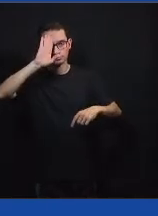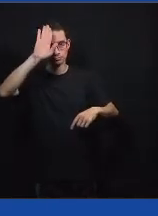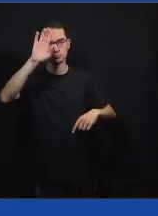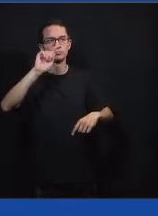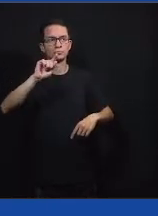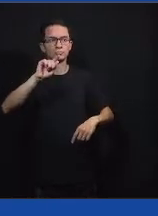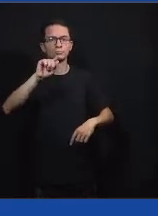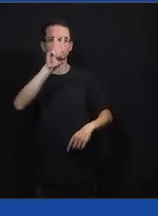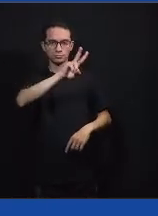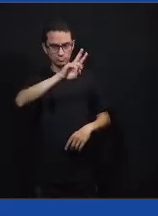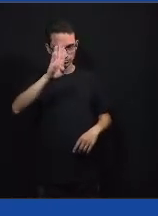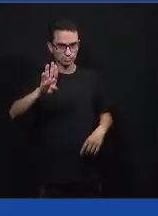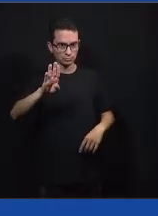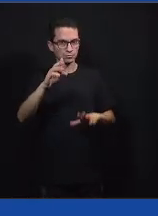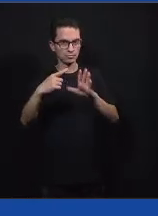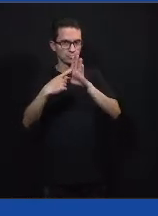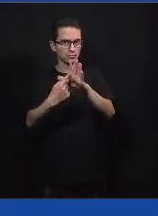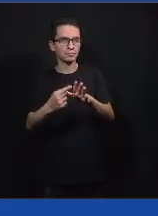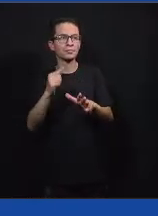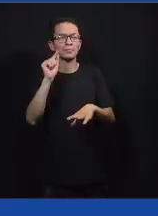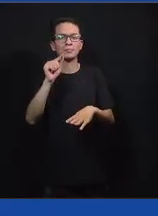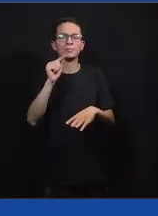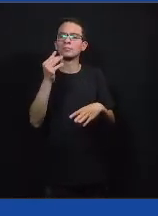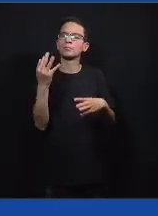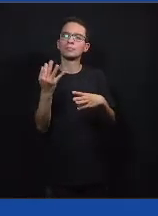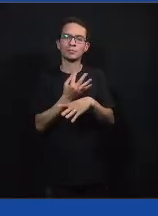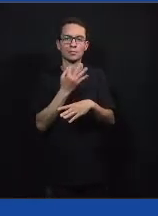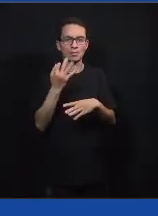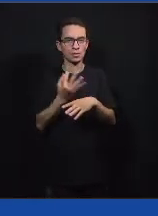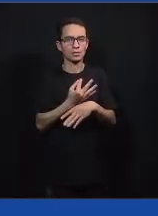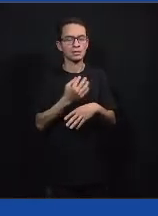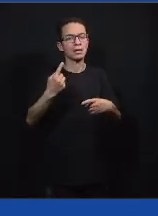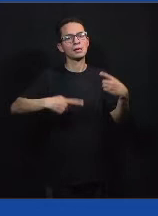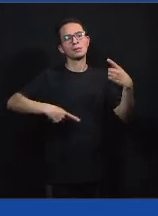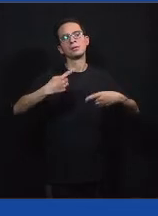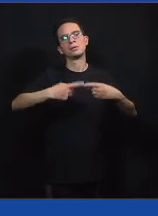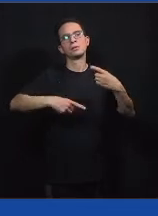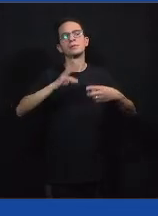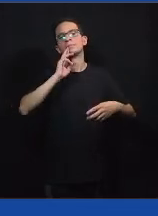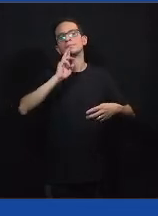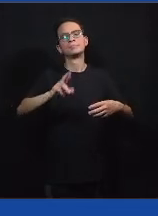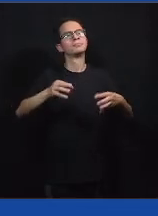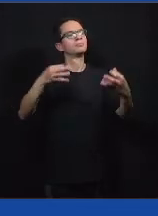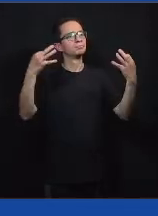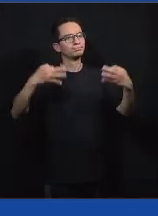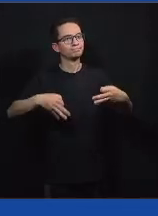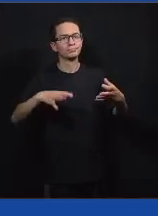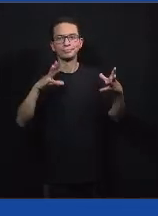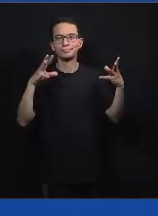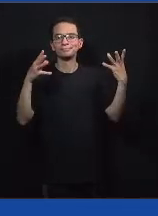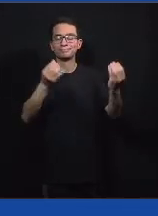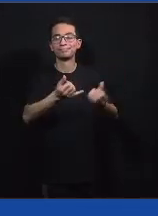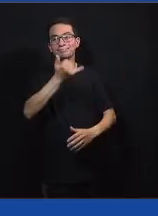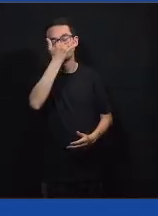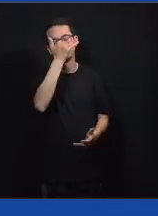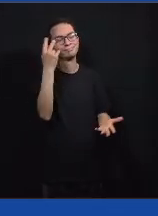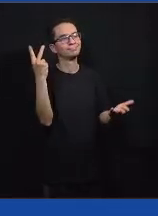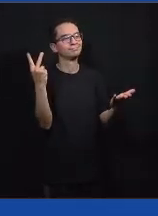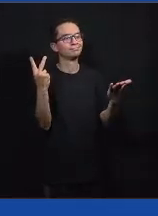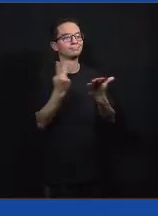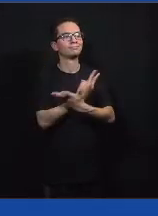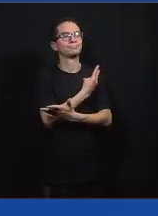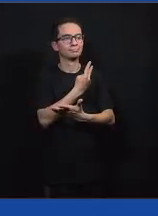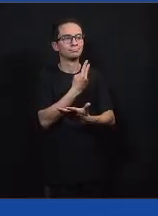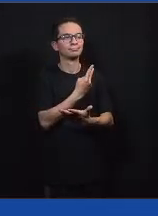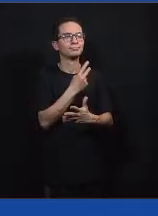disposição a tolerância política essa essa resposta certa mas ninguém Acertou tá bom Da próxima